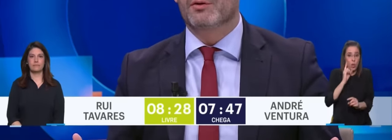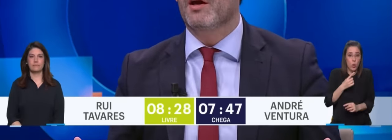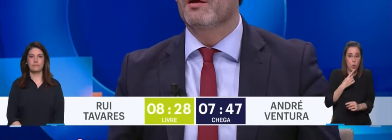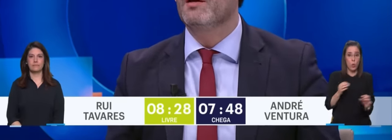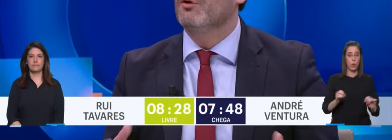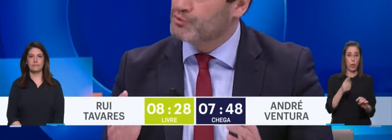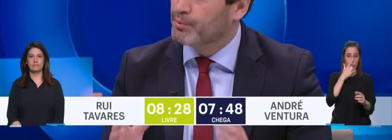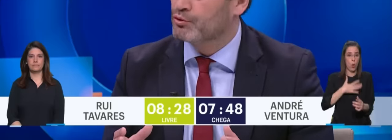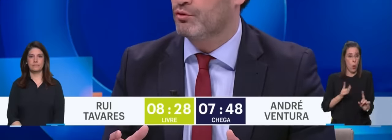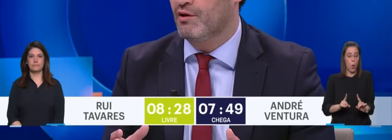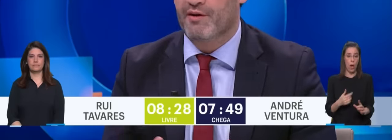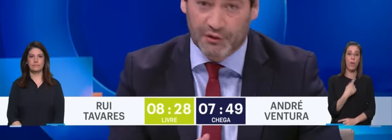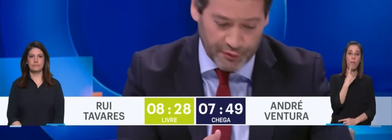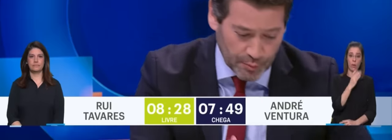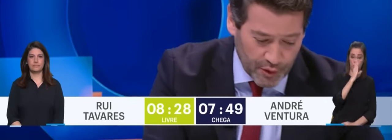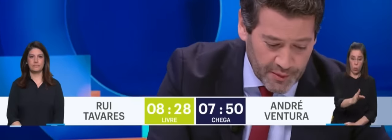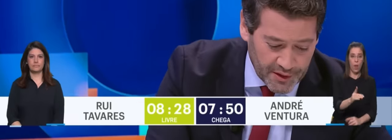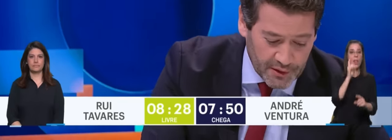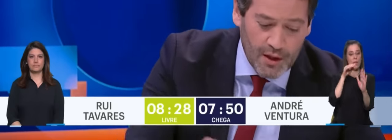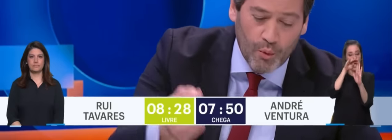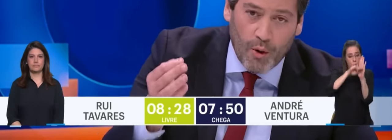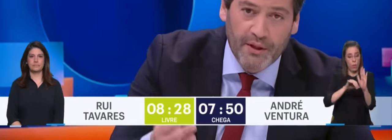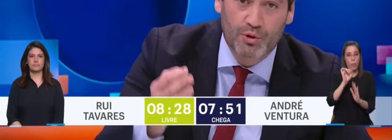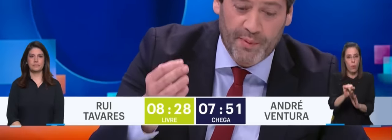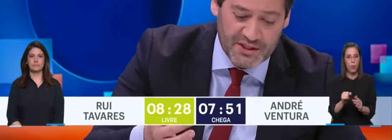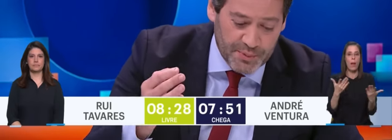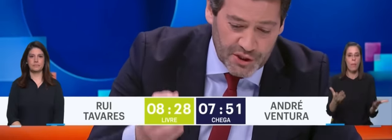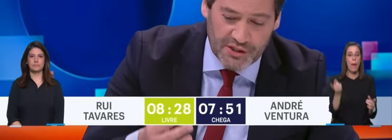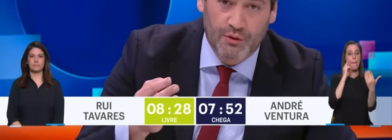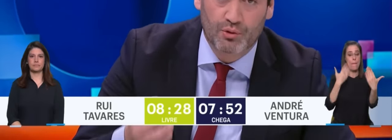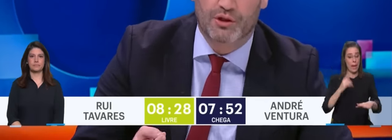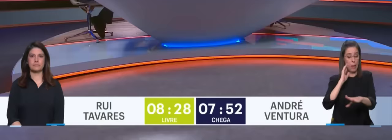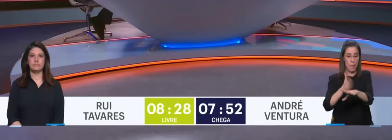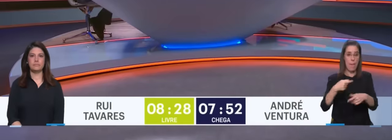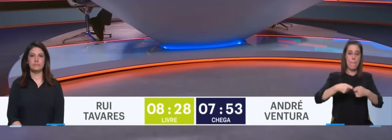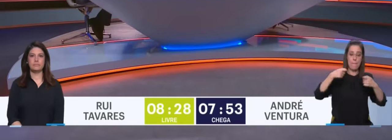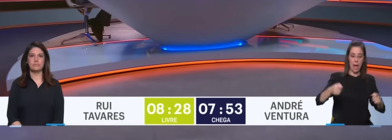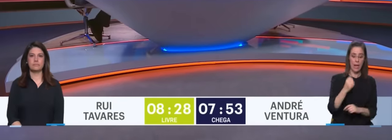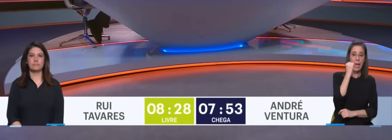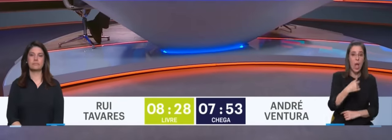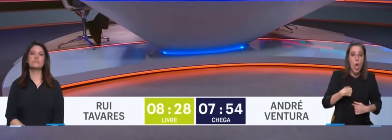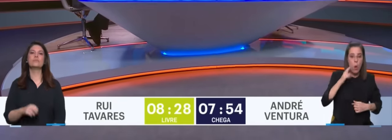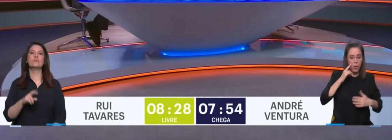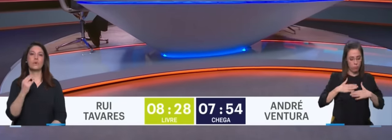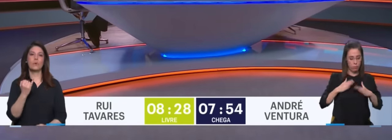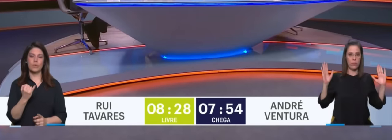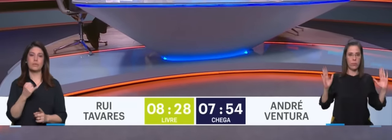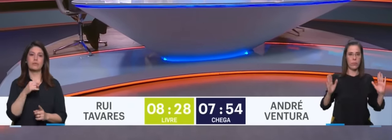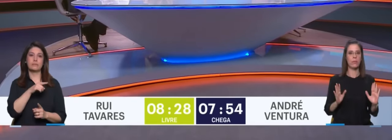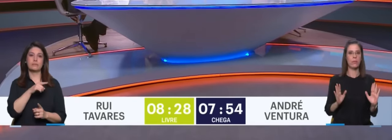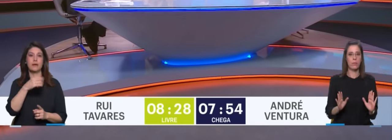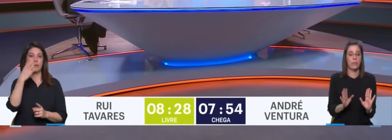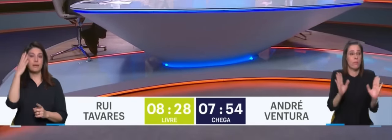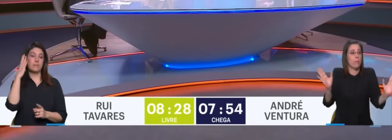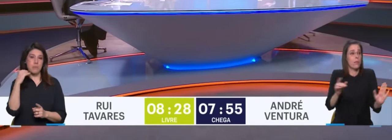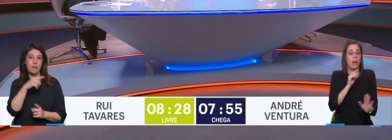telespectadores querem eu fiz uma pergunta ao Rui Tavares Ele defende no programa dele o aumento dos prazos de prescrição dos crimes Não fui eu que defendi Rui Tavares se entender pode responder se